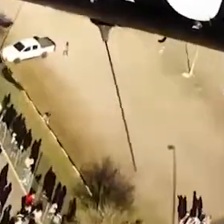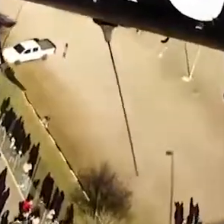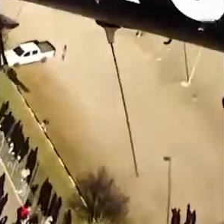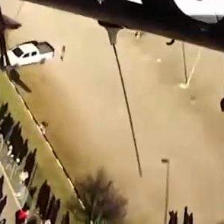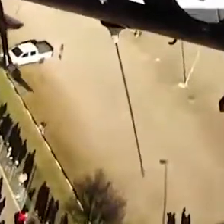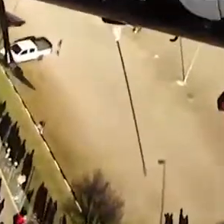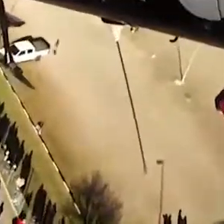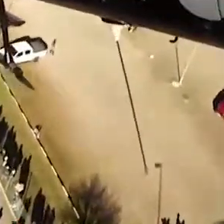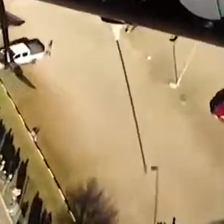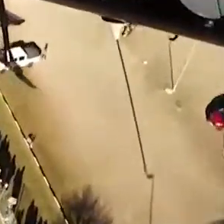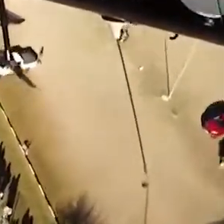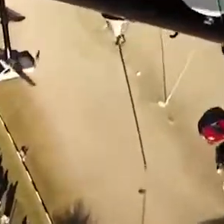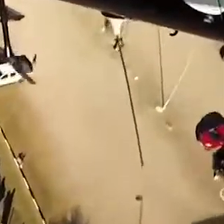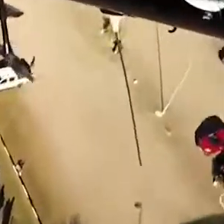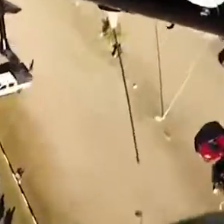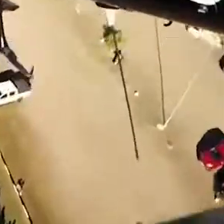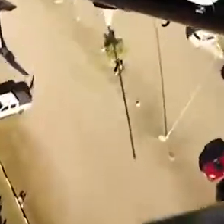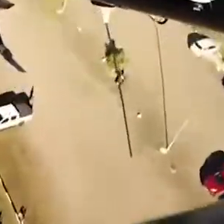Catarina.